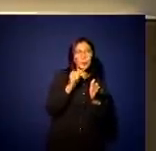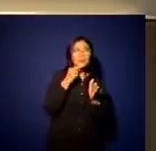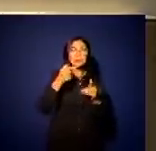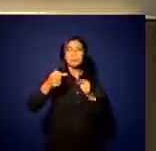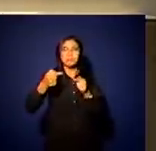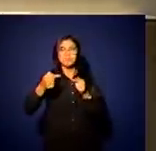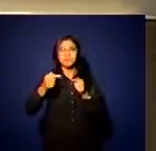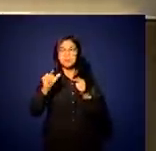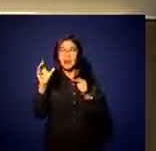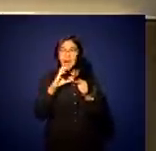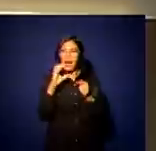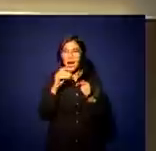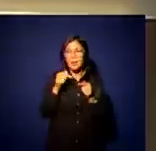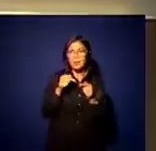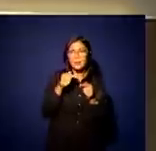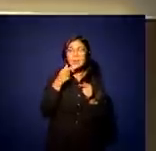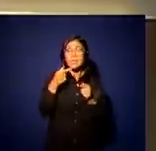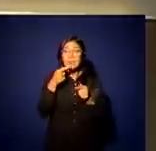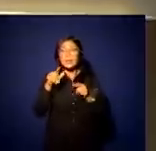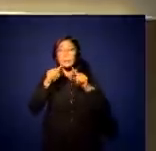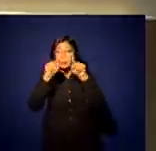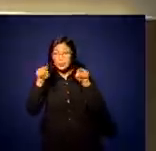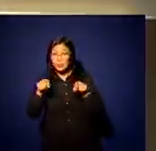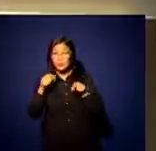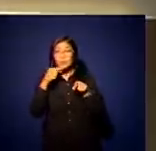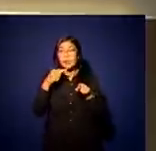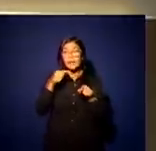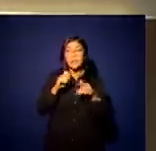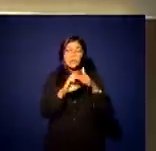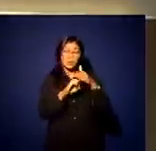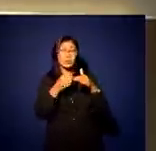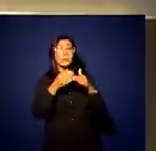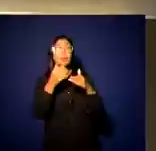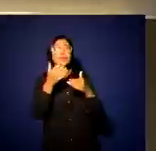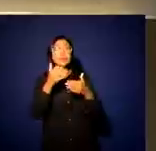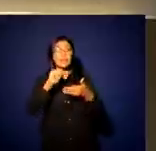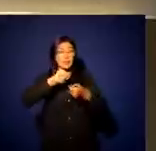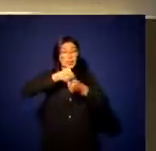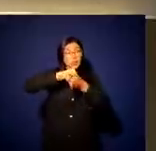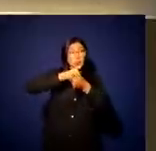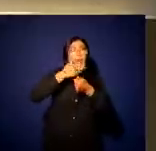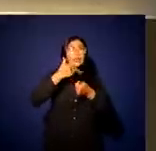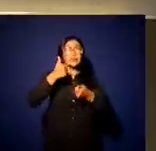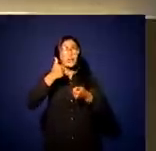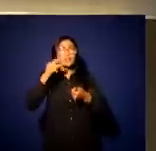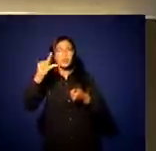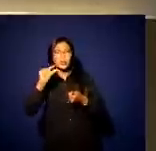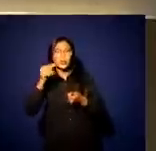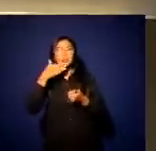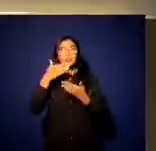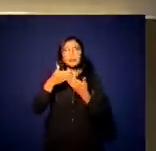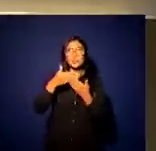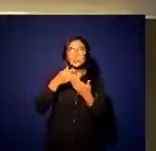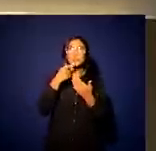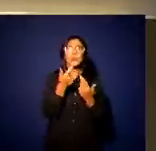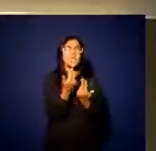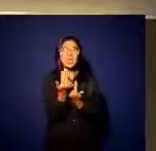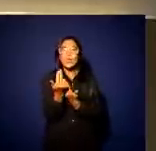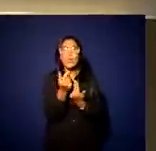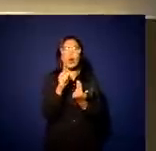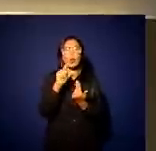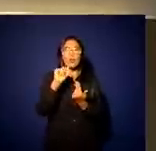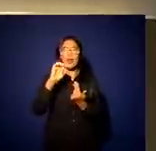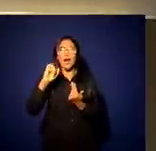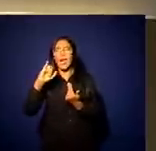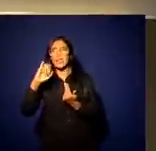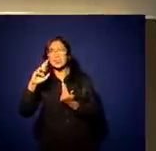e temos de alocação a gente tá com empresas de qualidade com liquidez como Laércio colocou não tem que não precisa ser